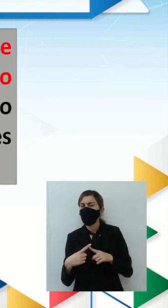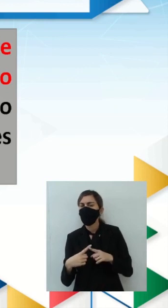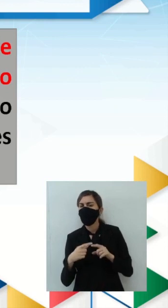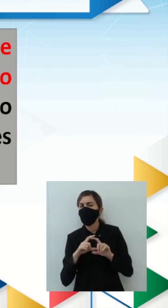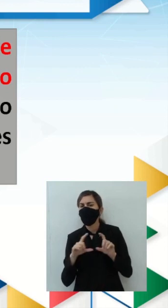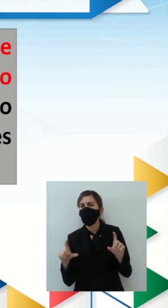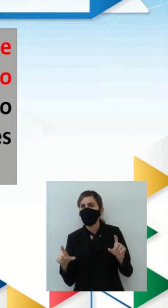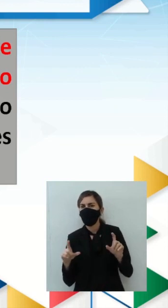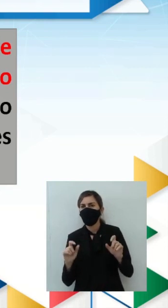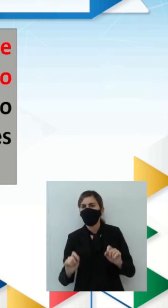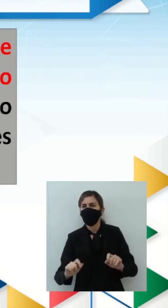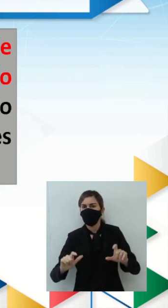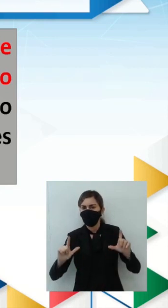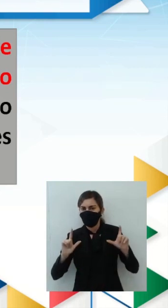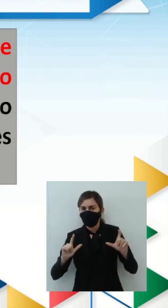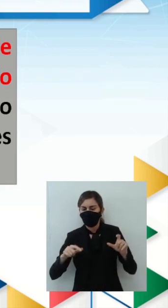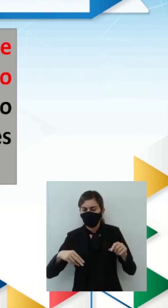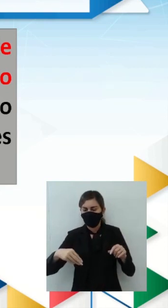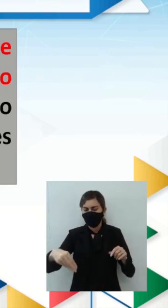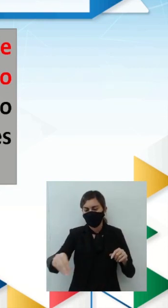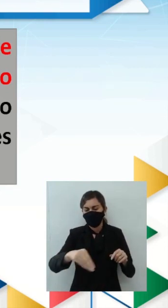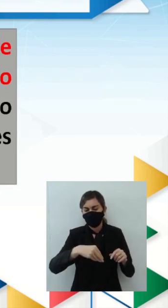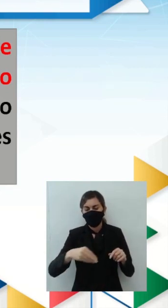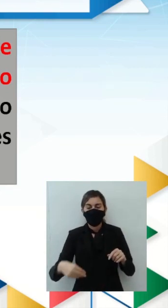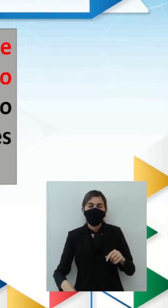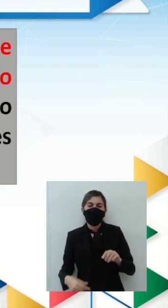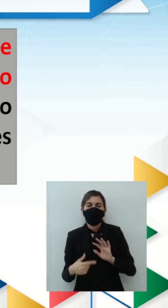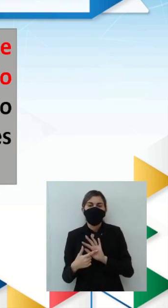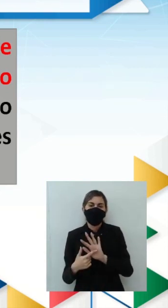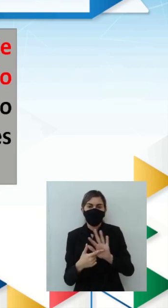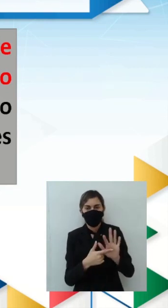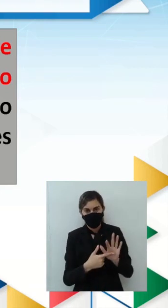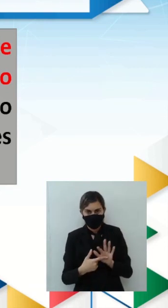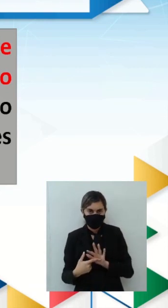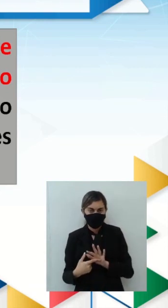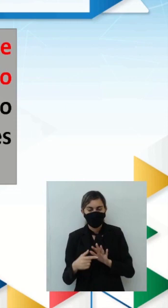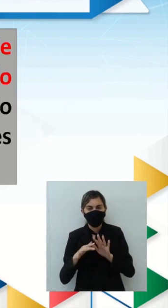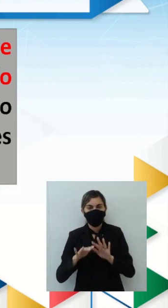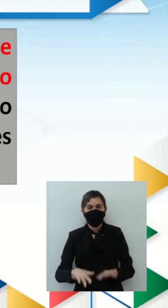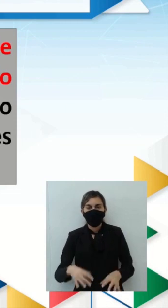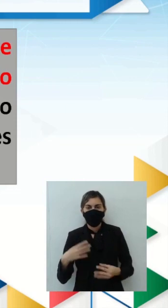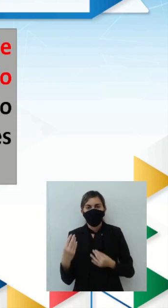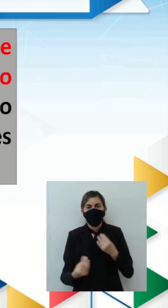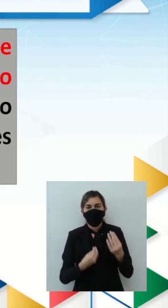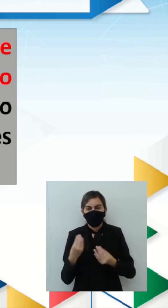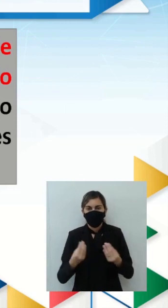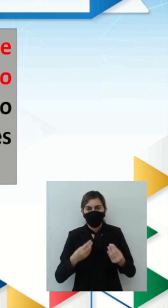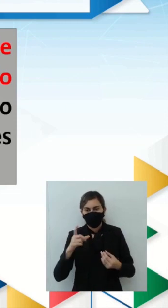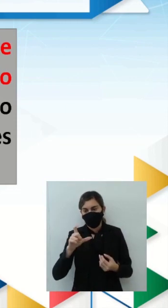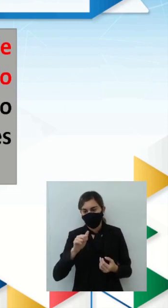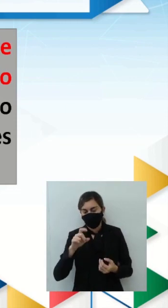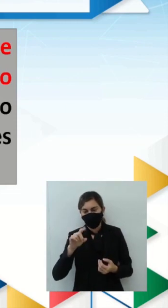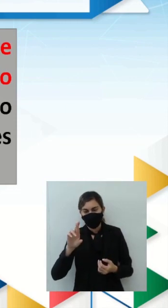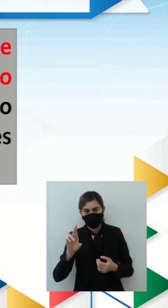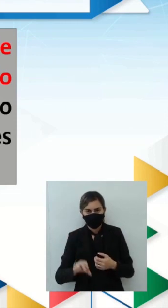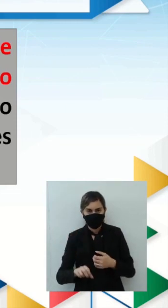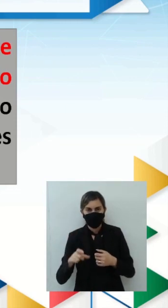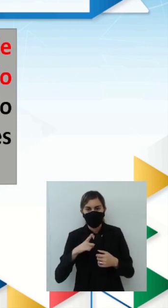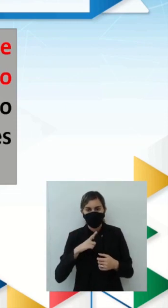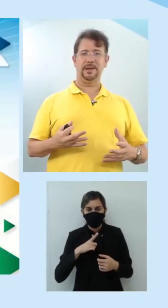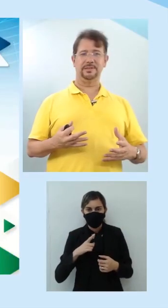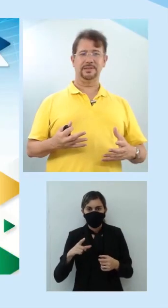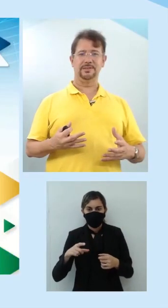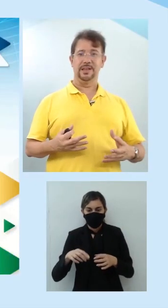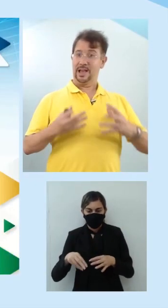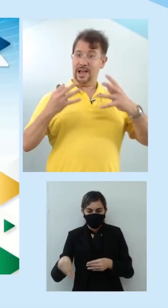De uma tábua de xadrez. Por quê? Para mostrar que assim como o xadrez, há uma lógica